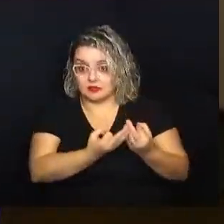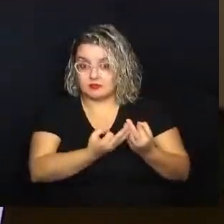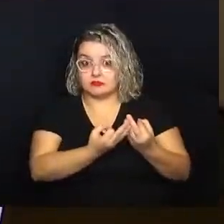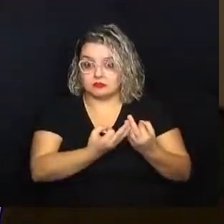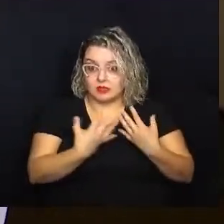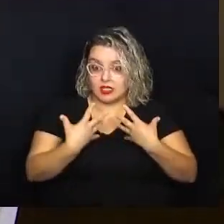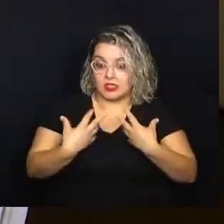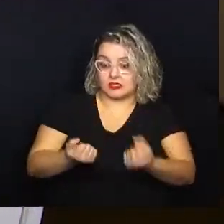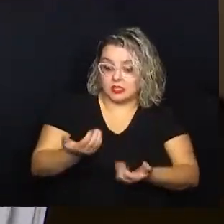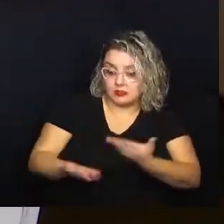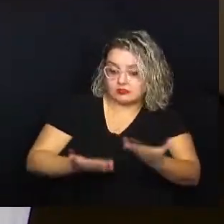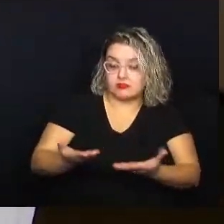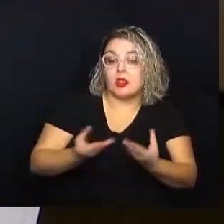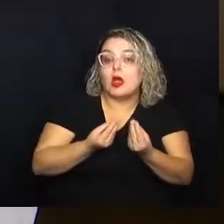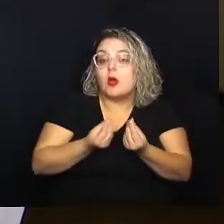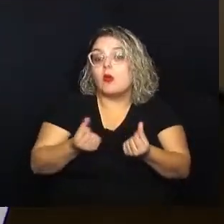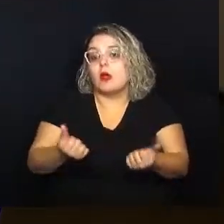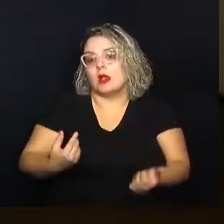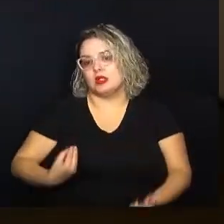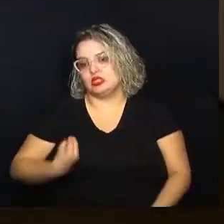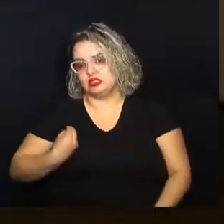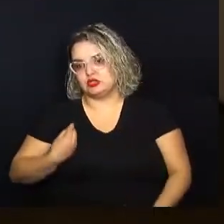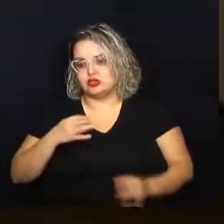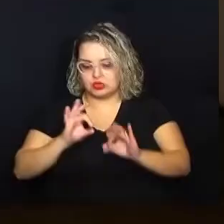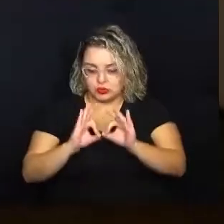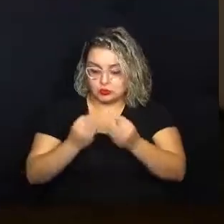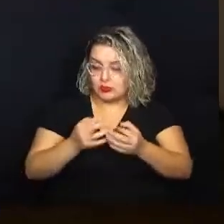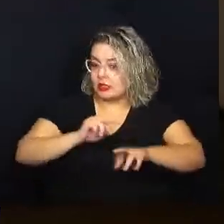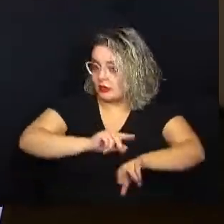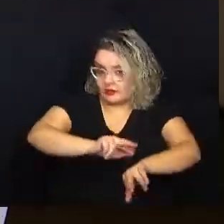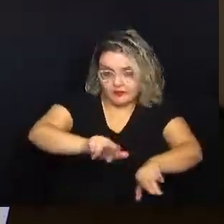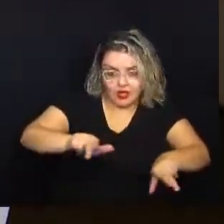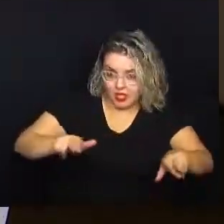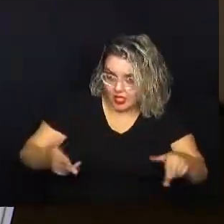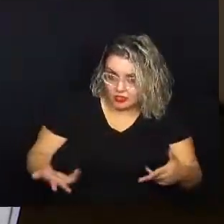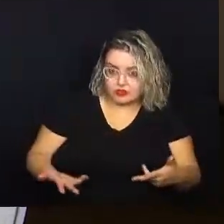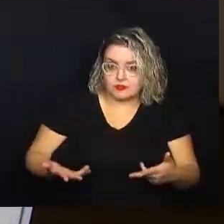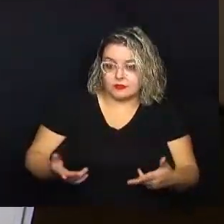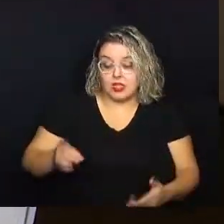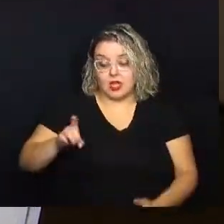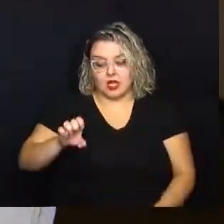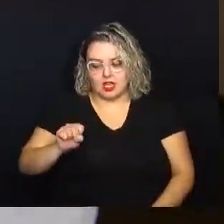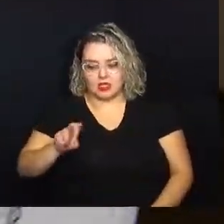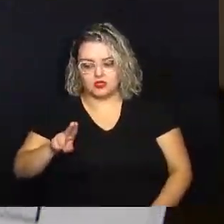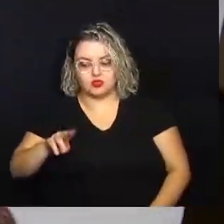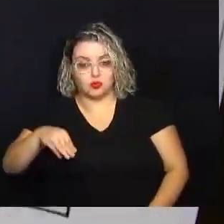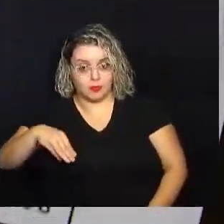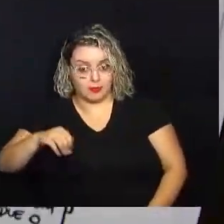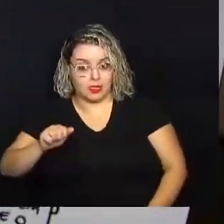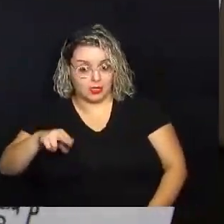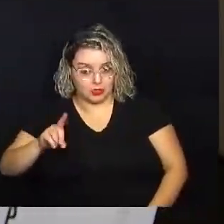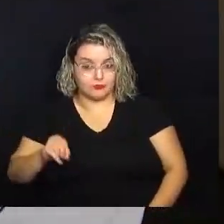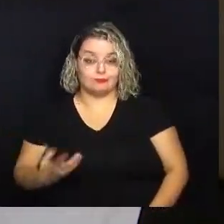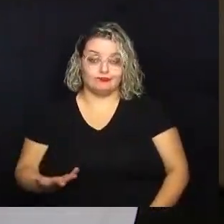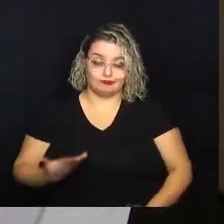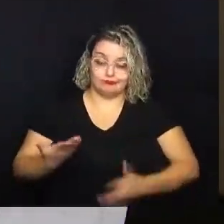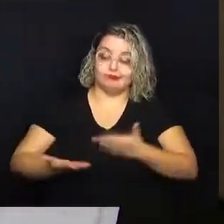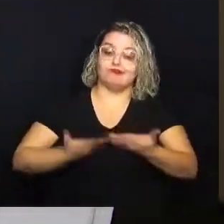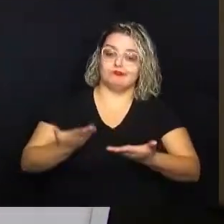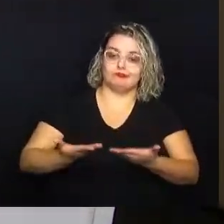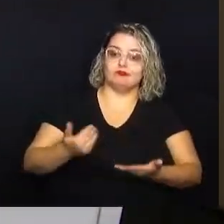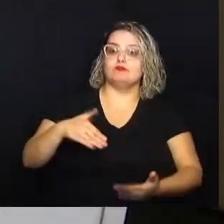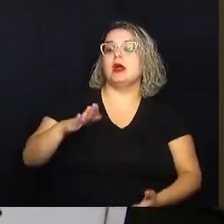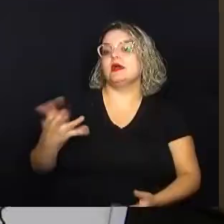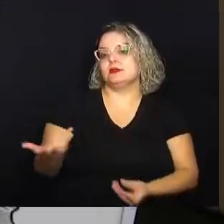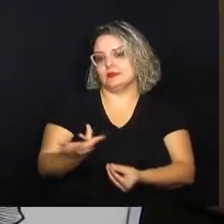família, adesão a tratamentos, qualidade de vida dos familiares, entre outros, Desumano trata de um material que